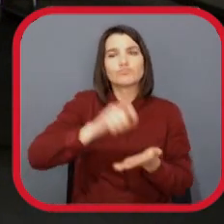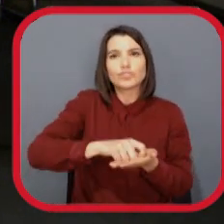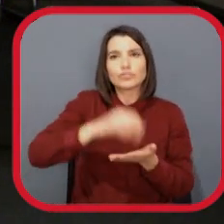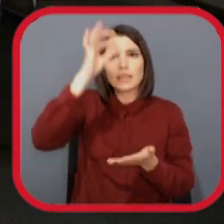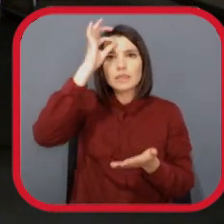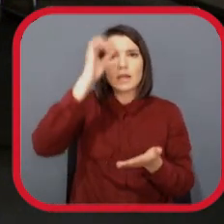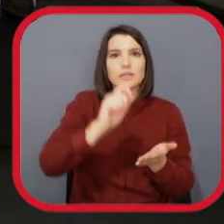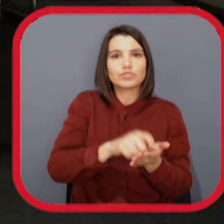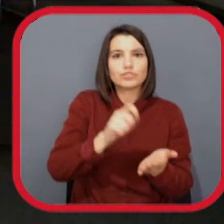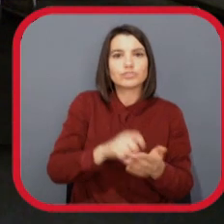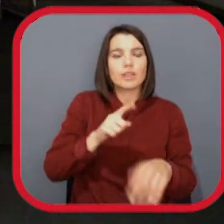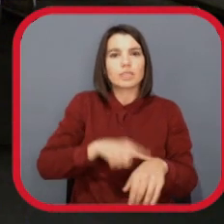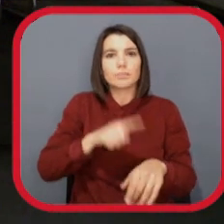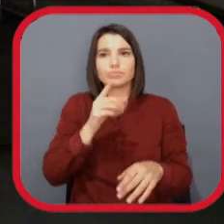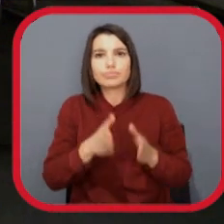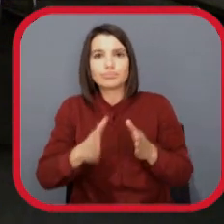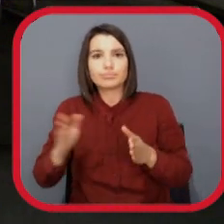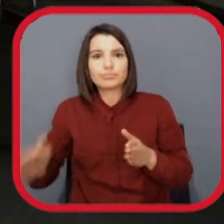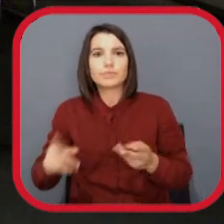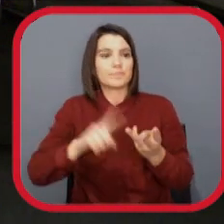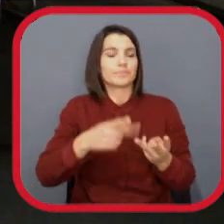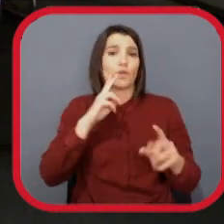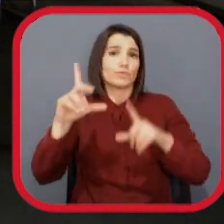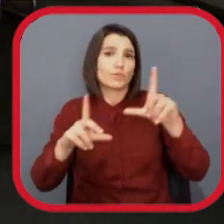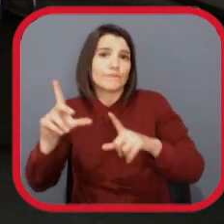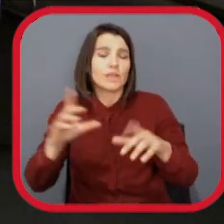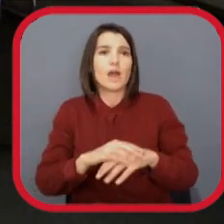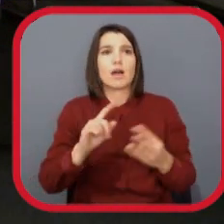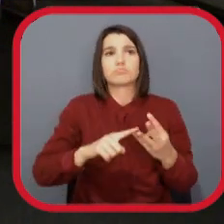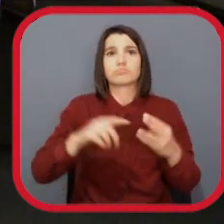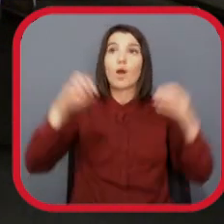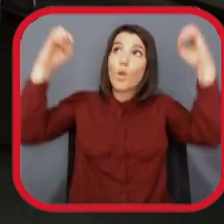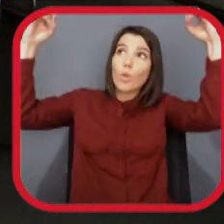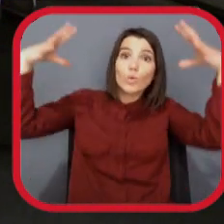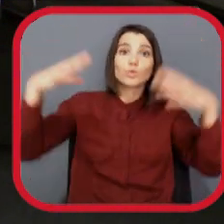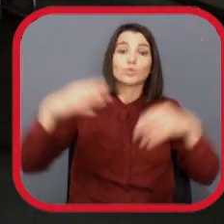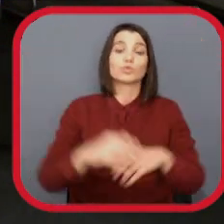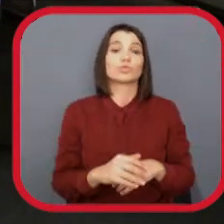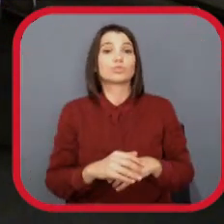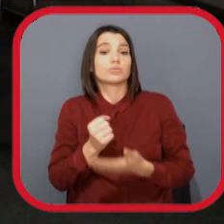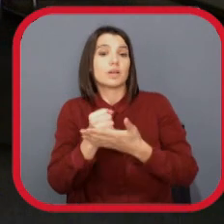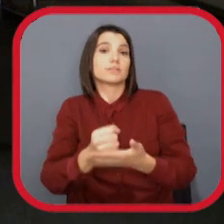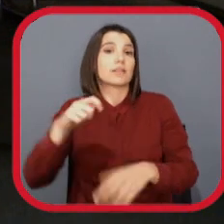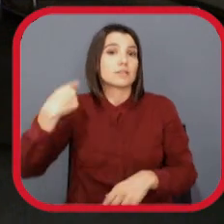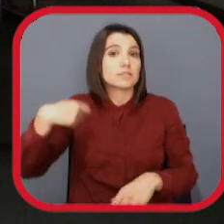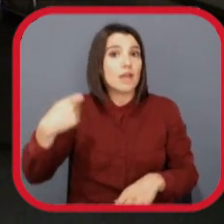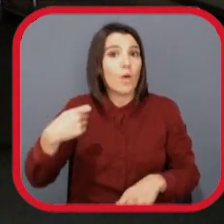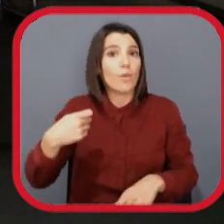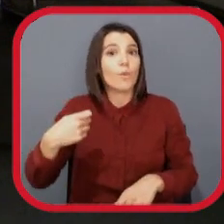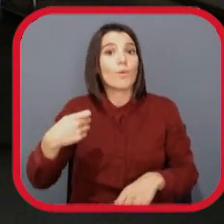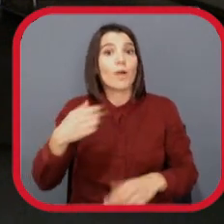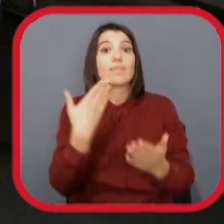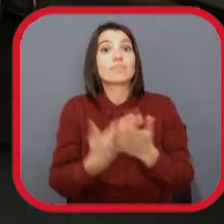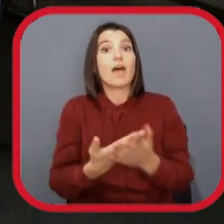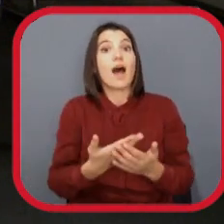a anotadora, com o diretor de fotografia, o iluminador, os assistentes de realização, que